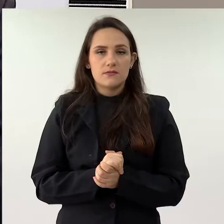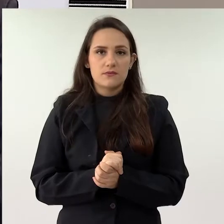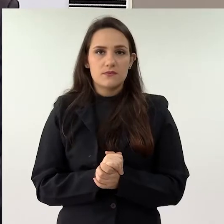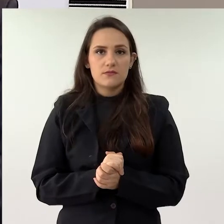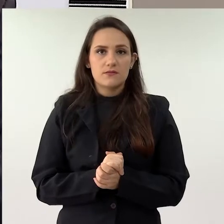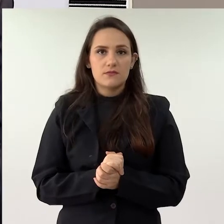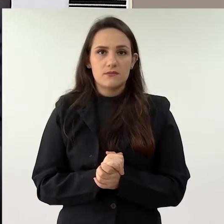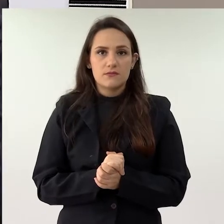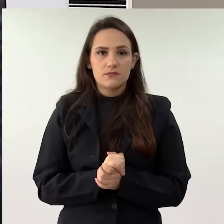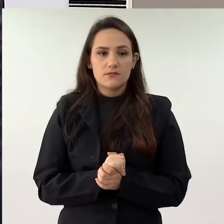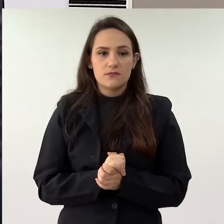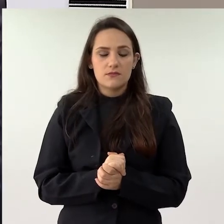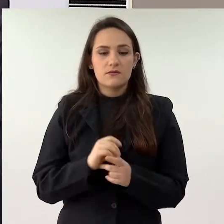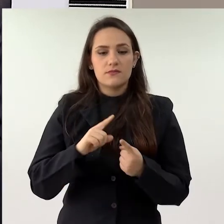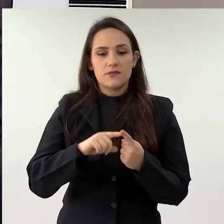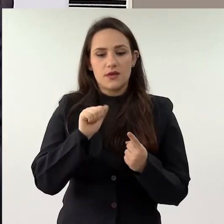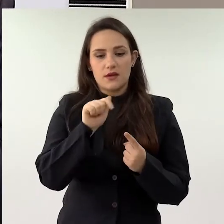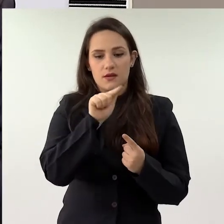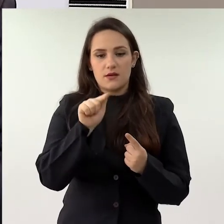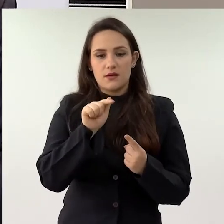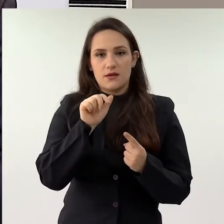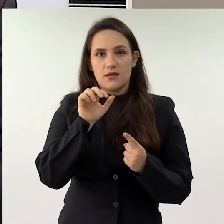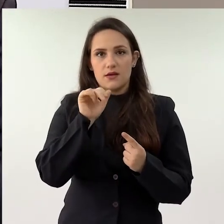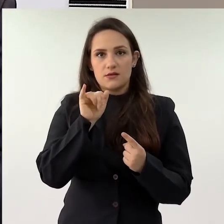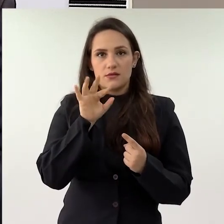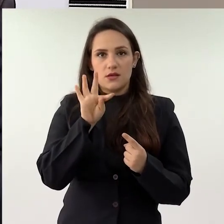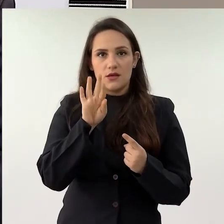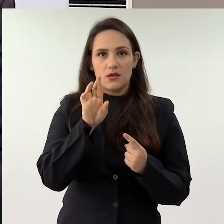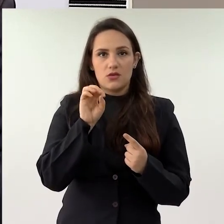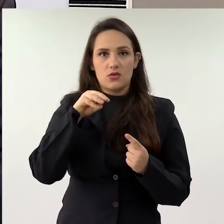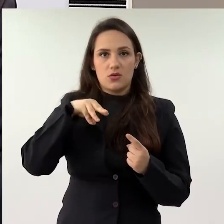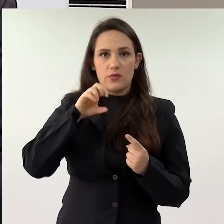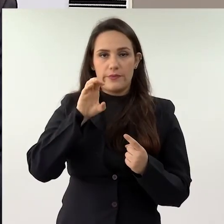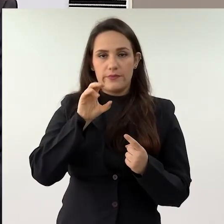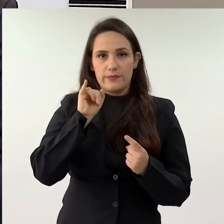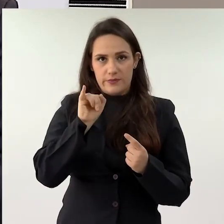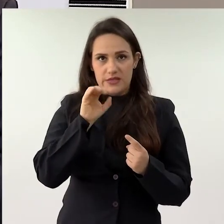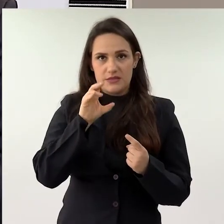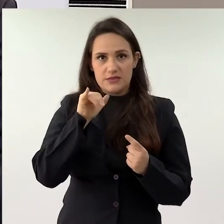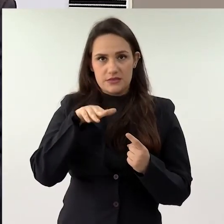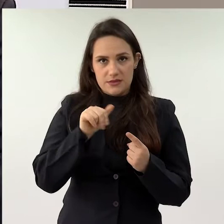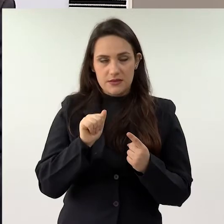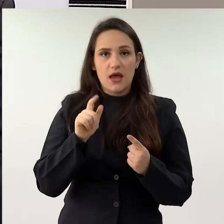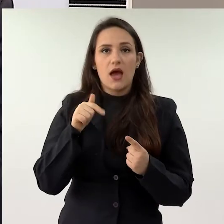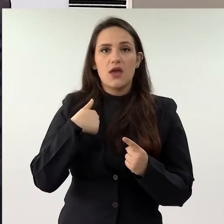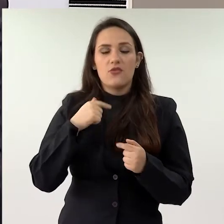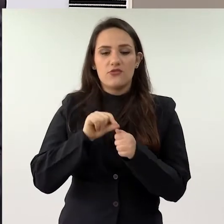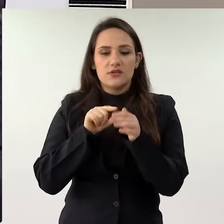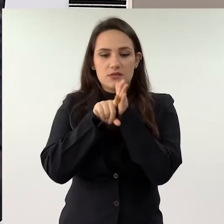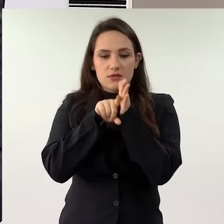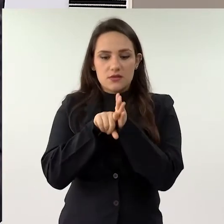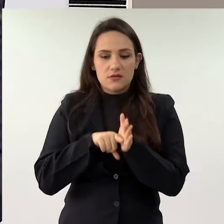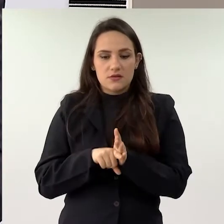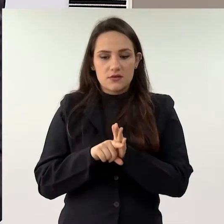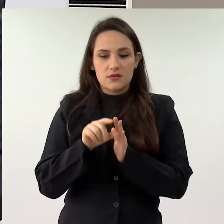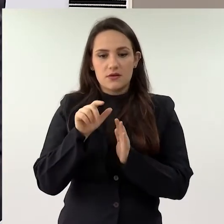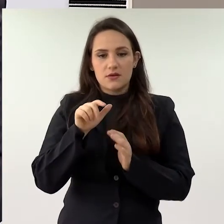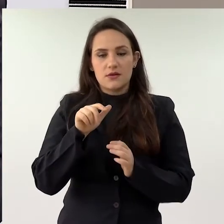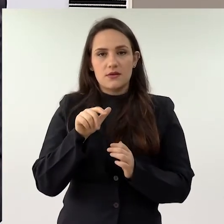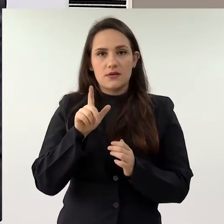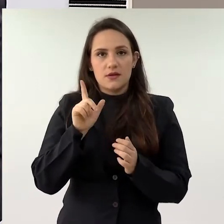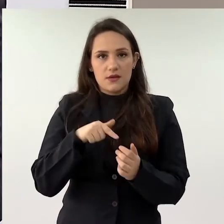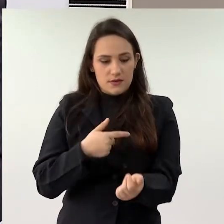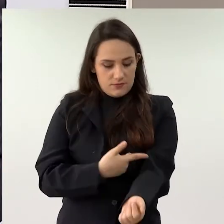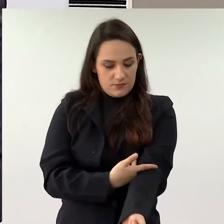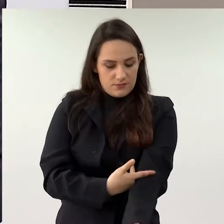é azitromicina, dexametasona. E aí, nesse sábado, eu já passo pela gasometria, que é um exame que tira o sangue da